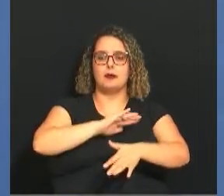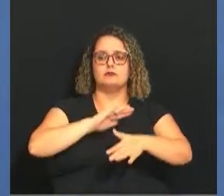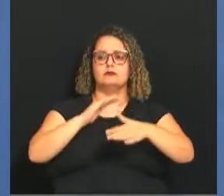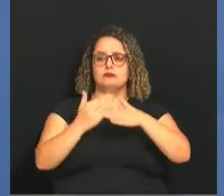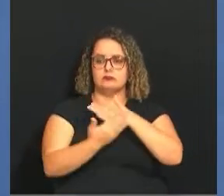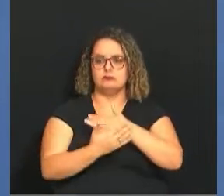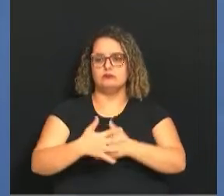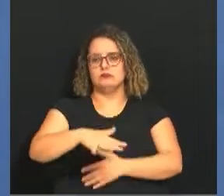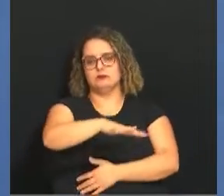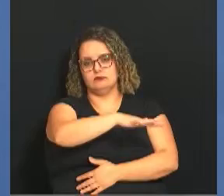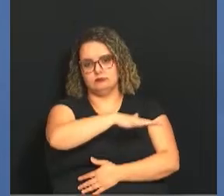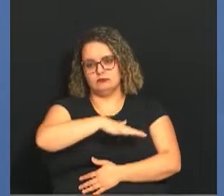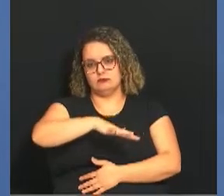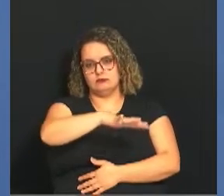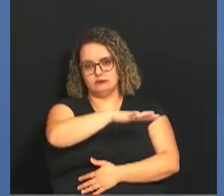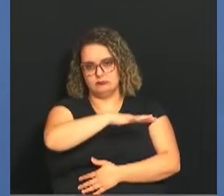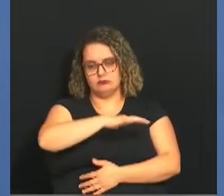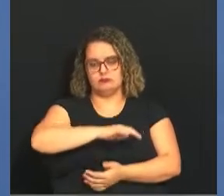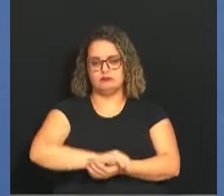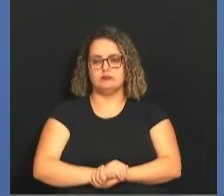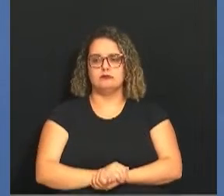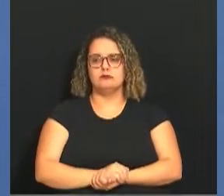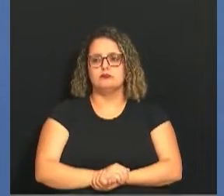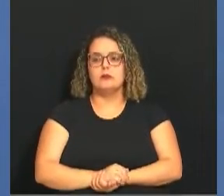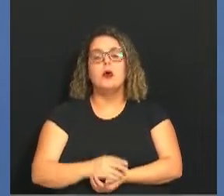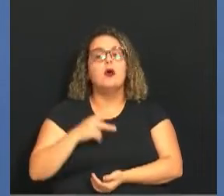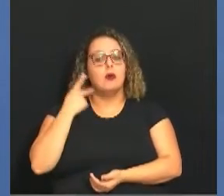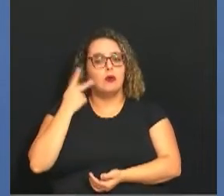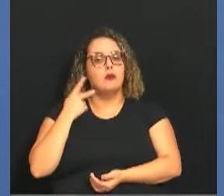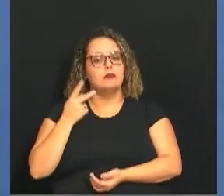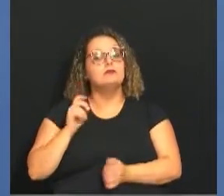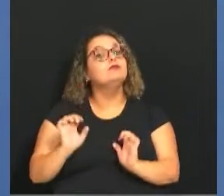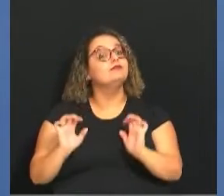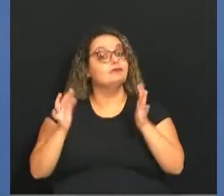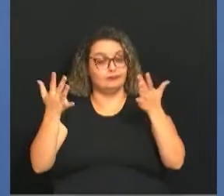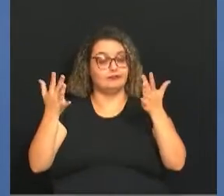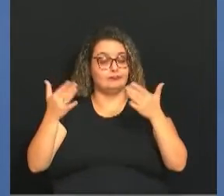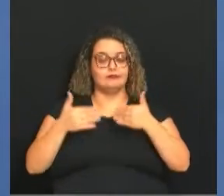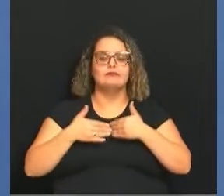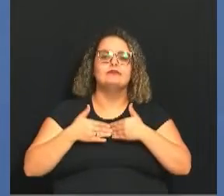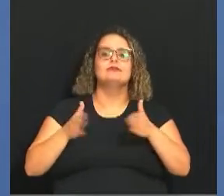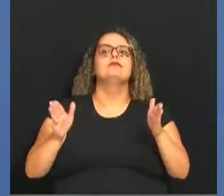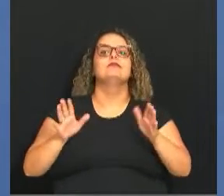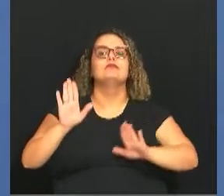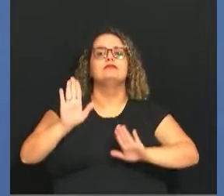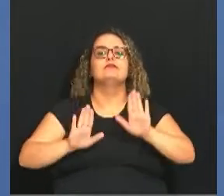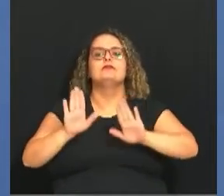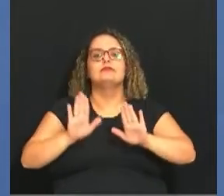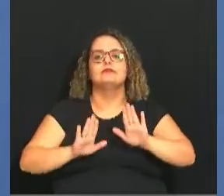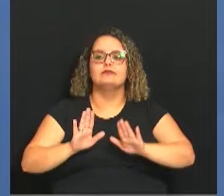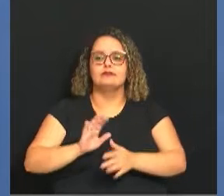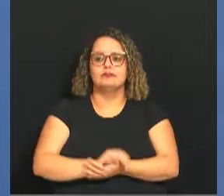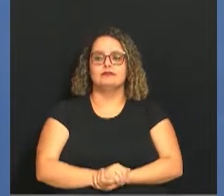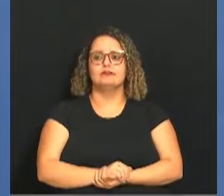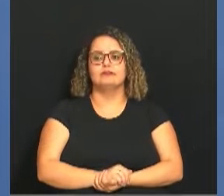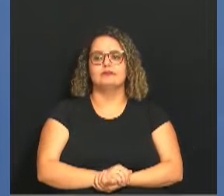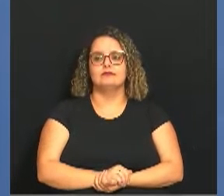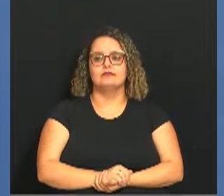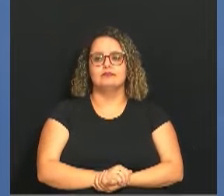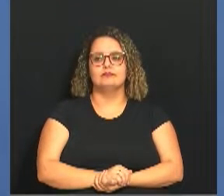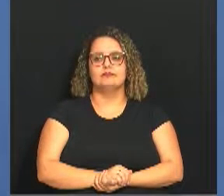dos Dourados, entre outros. O parlamentar comemora a abertura do edital de licitação.